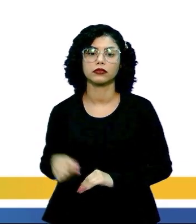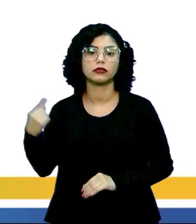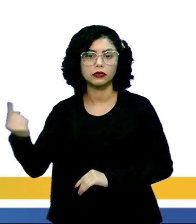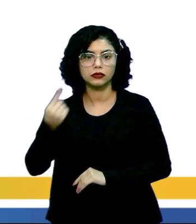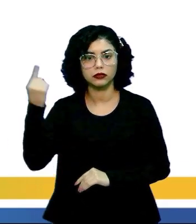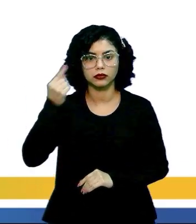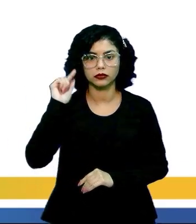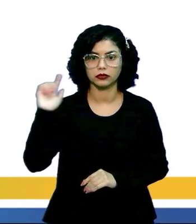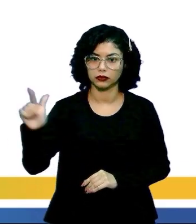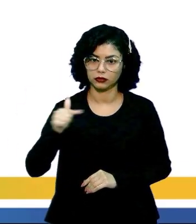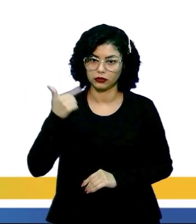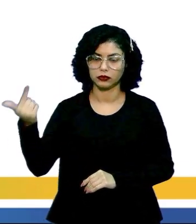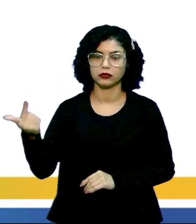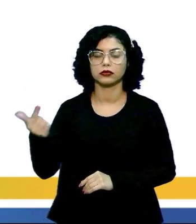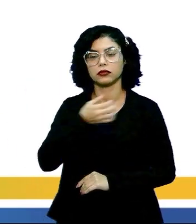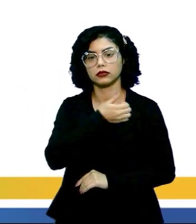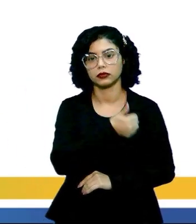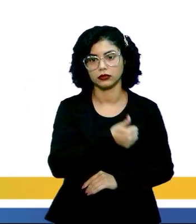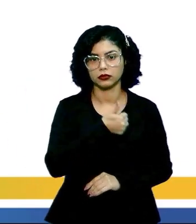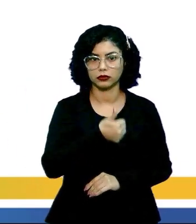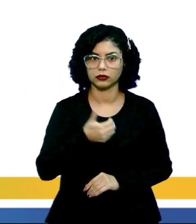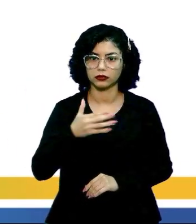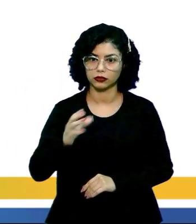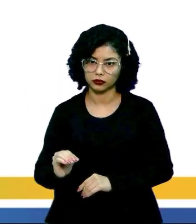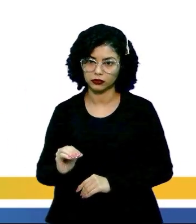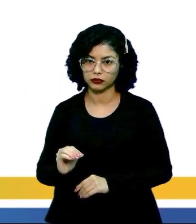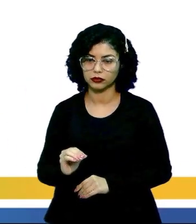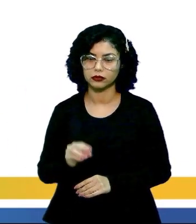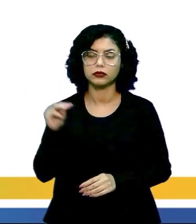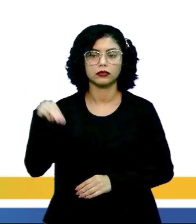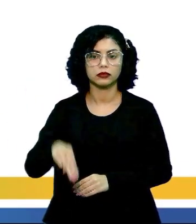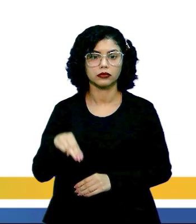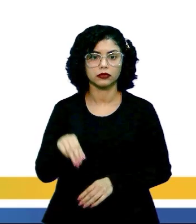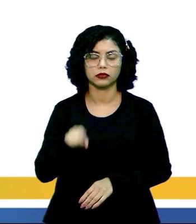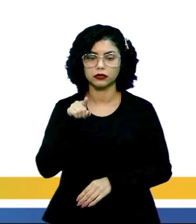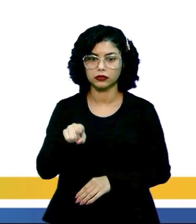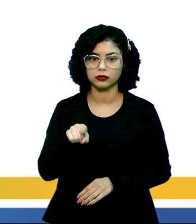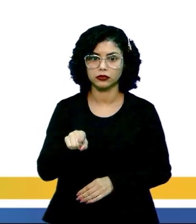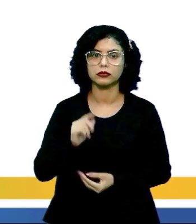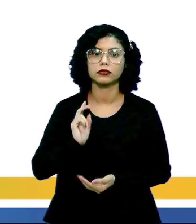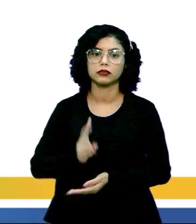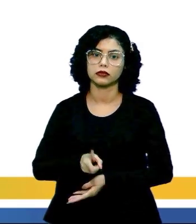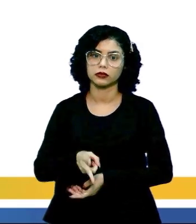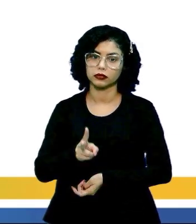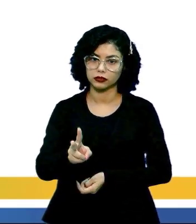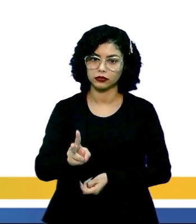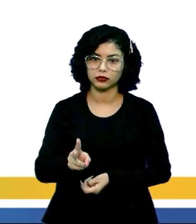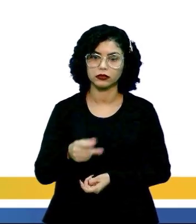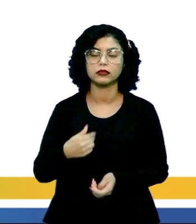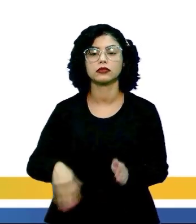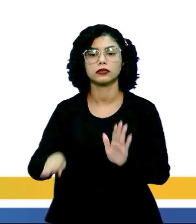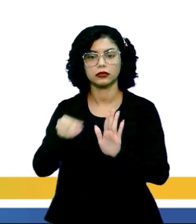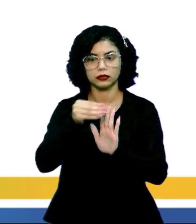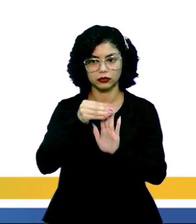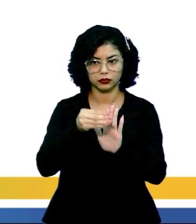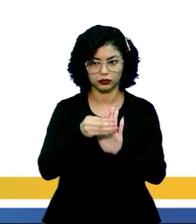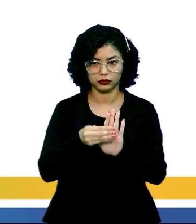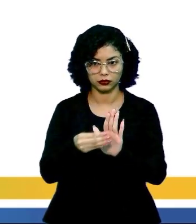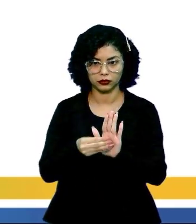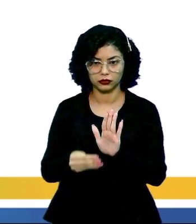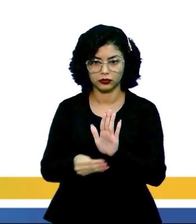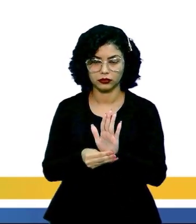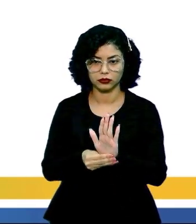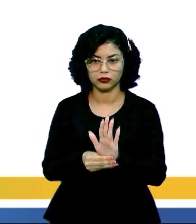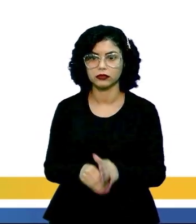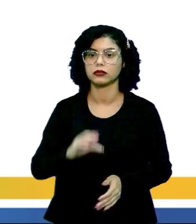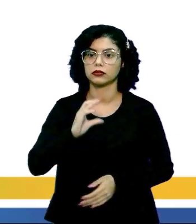A altura de um outro prédio de 110 metros nessa maquete, mantida as